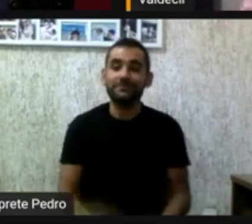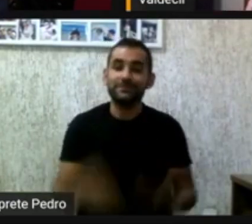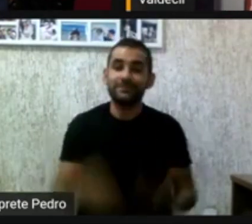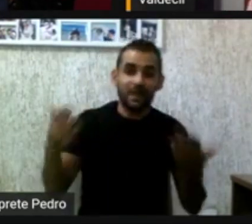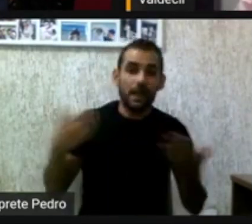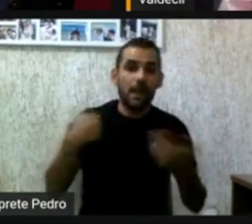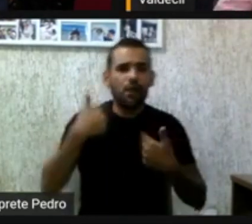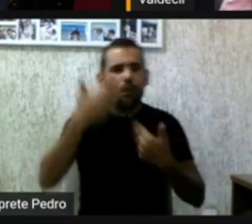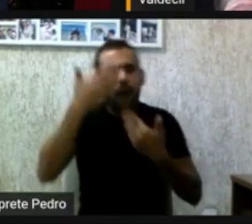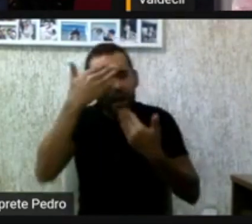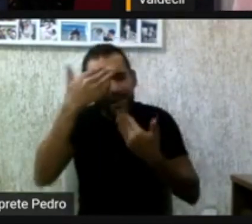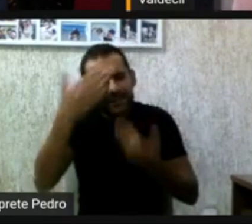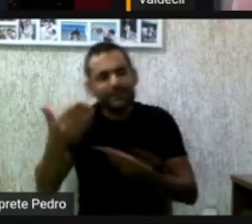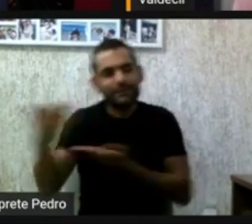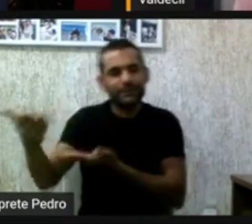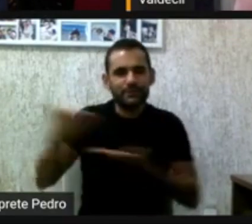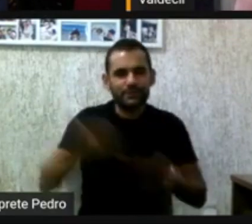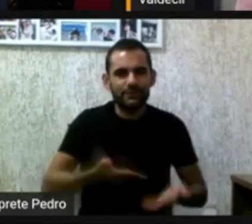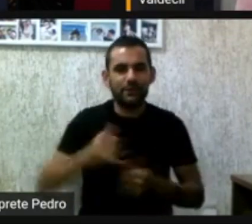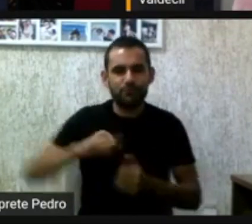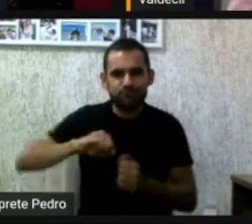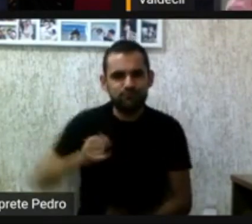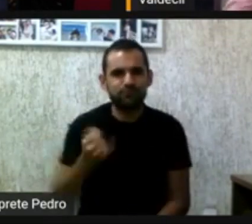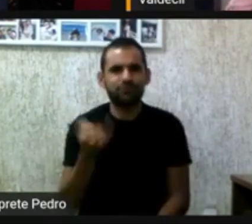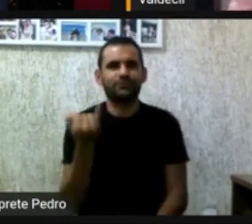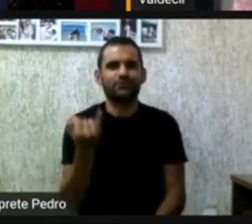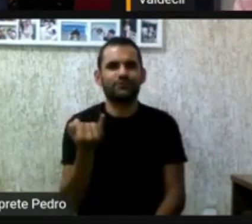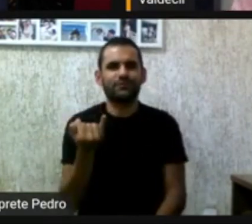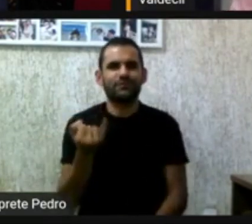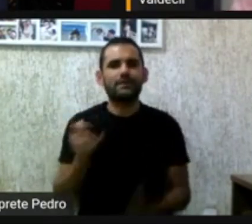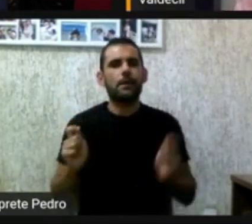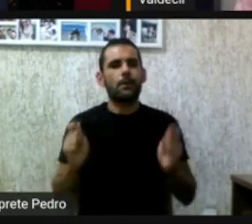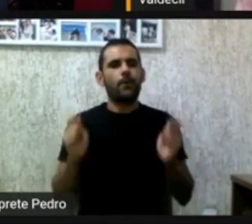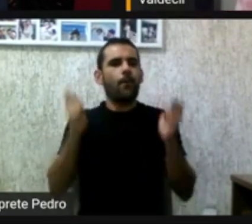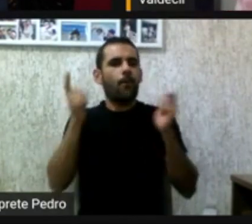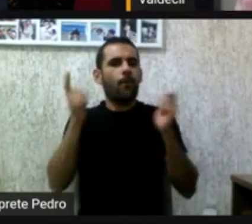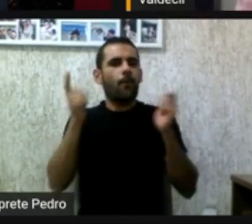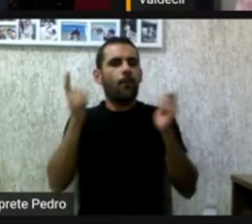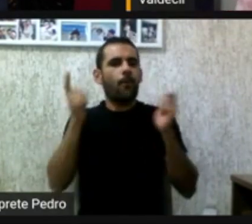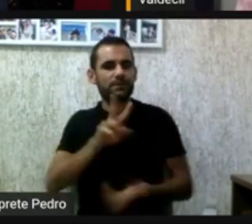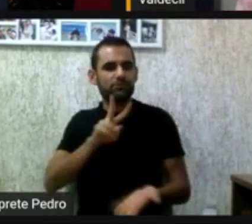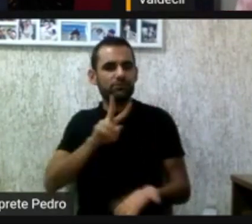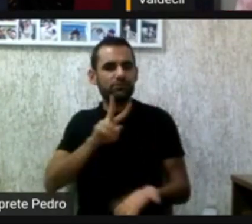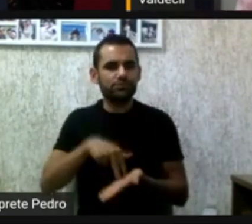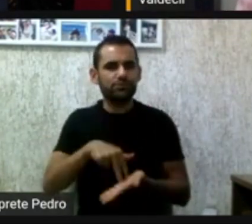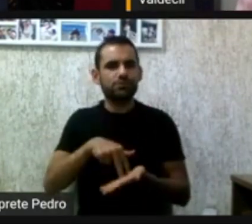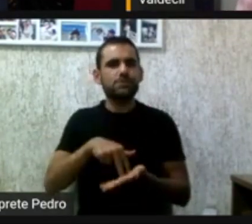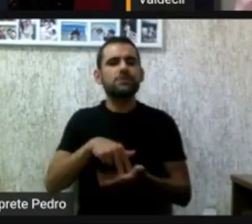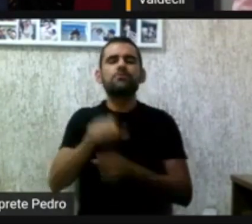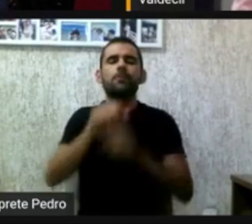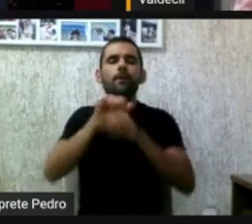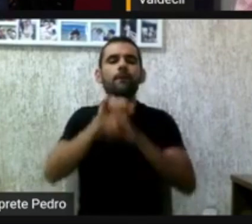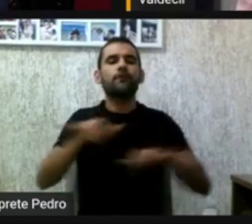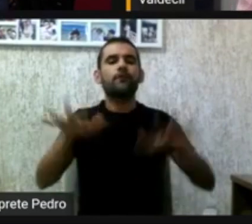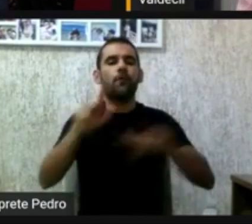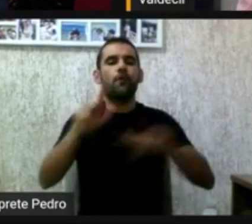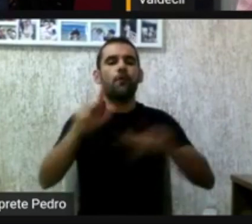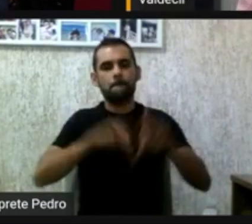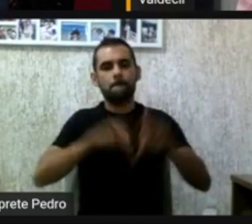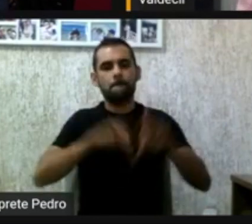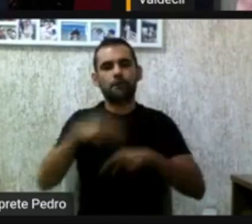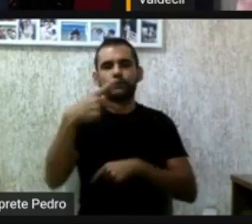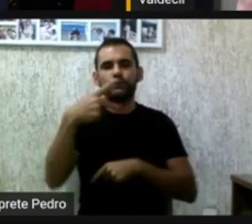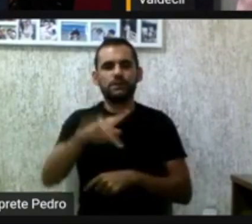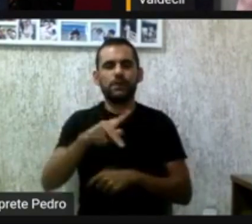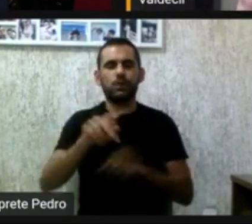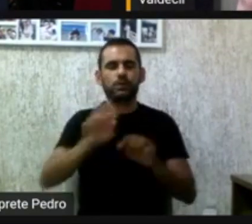esse convite, né? Essa oportunidade que você me dá de poder chegar ao São Joanense, à população da nossa cidade, através do seu